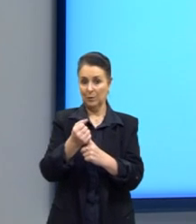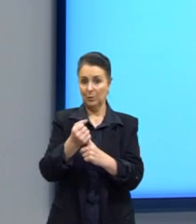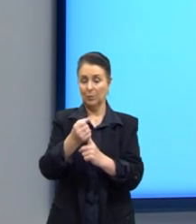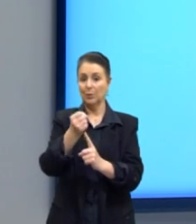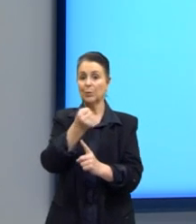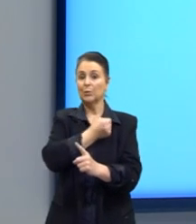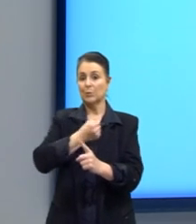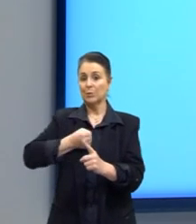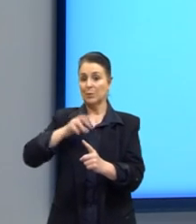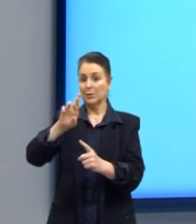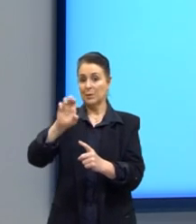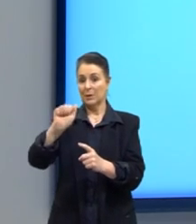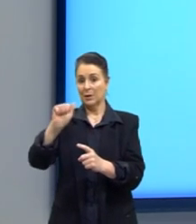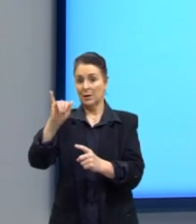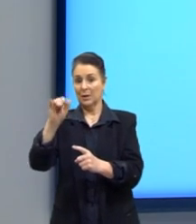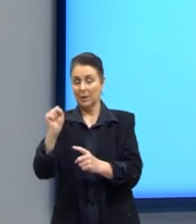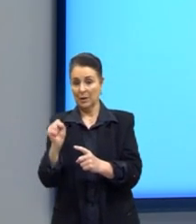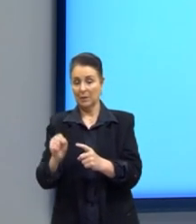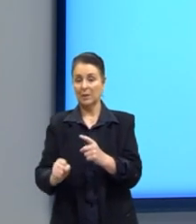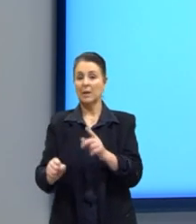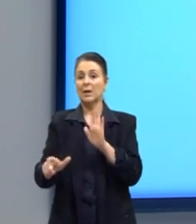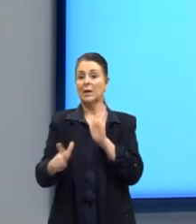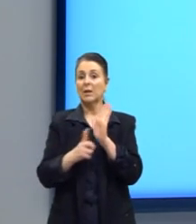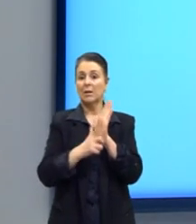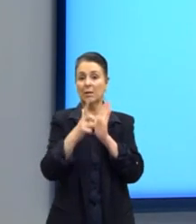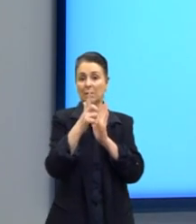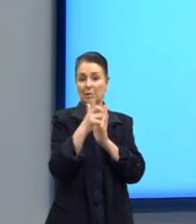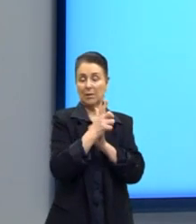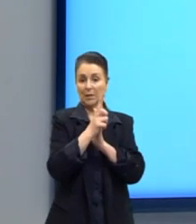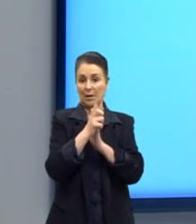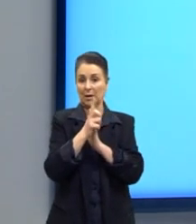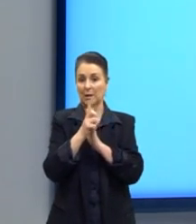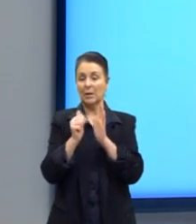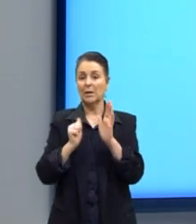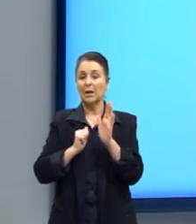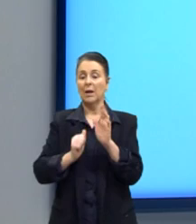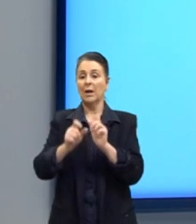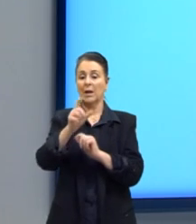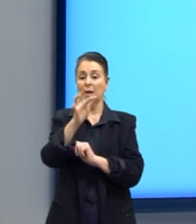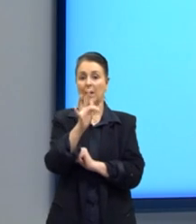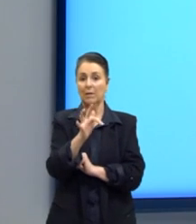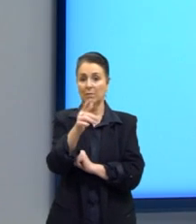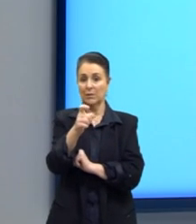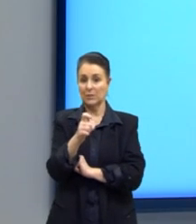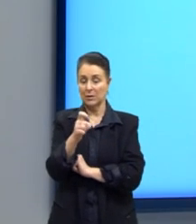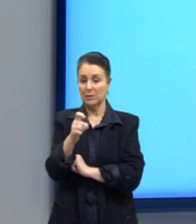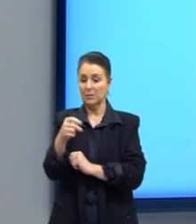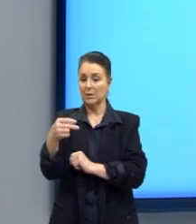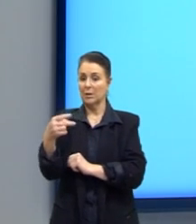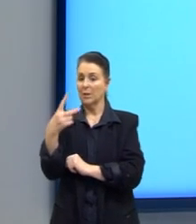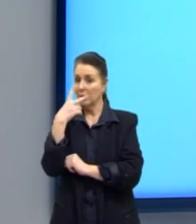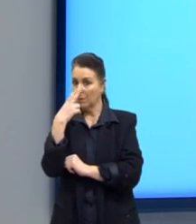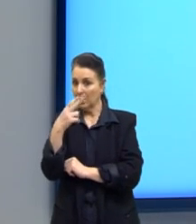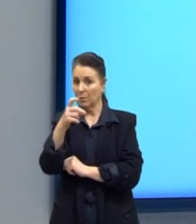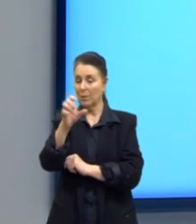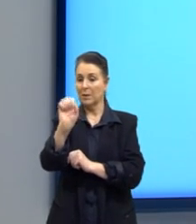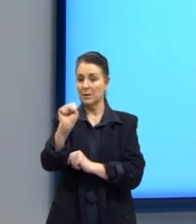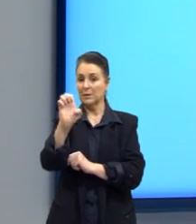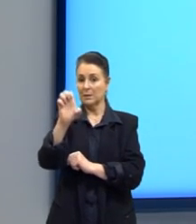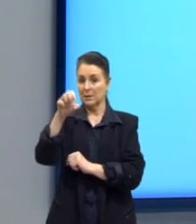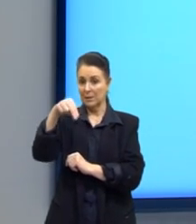e que a lei de formação é representada então f de x igual a seno de x